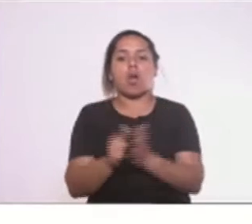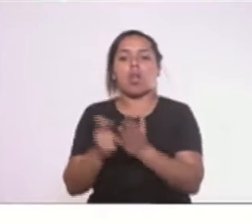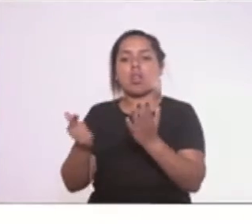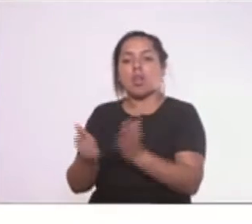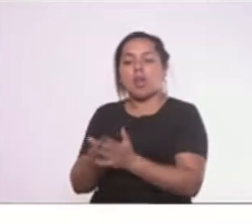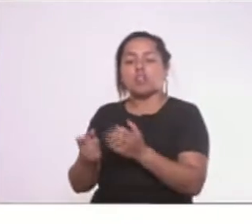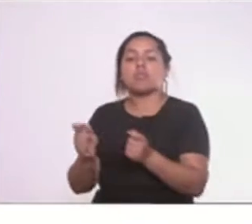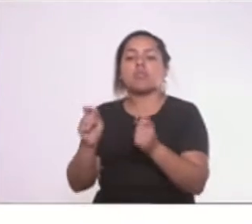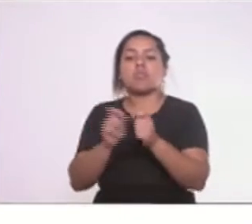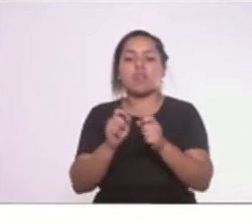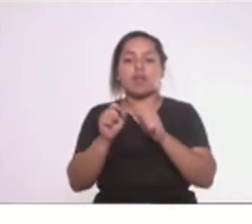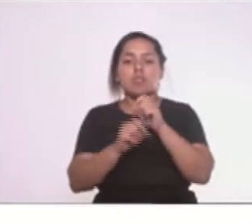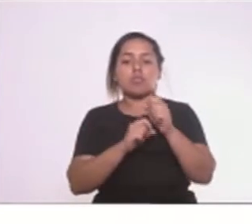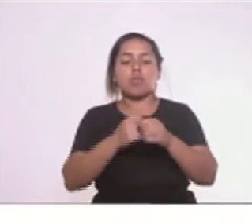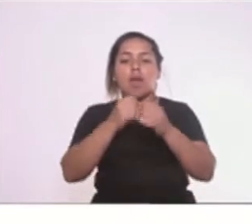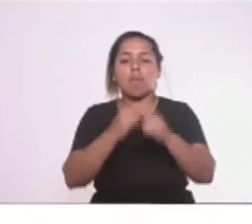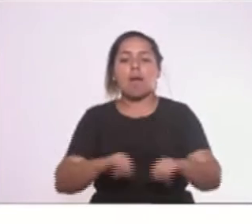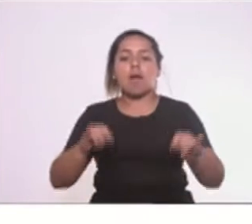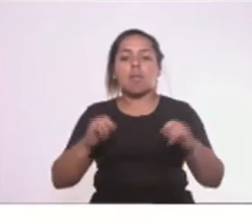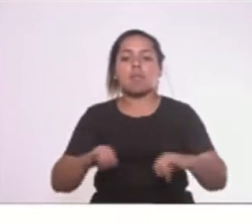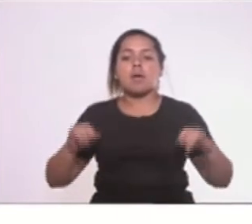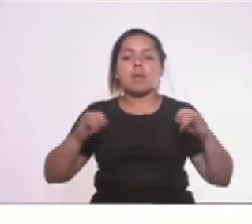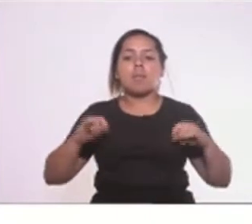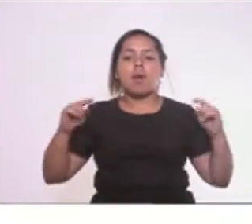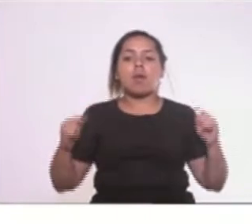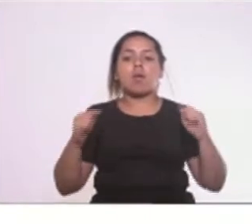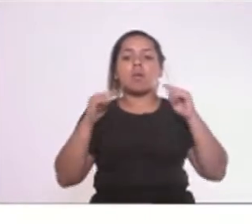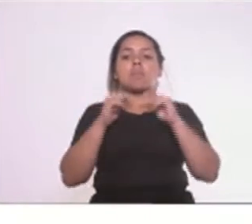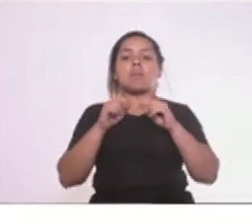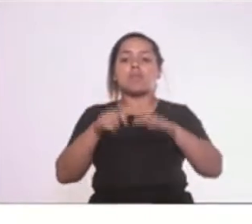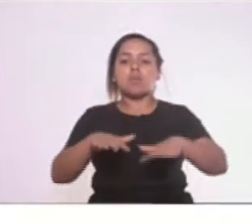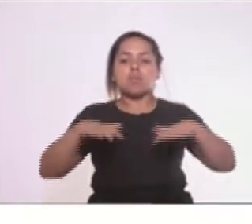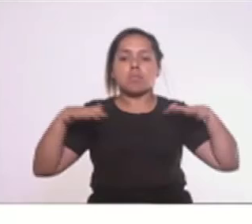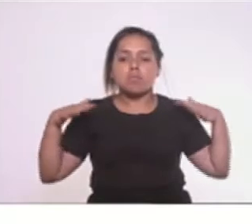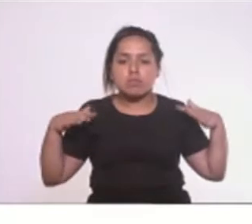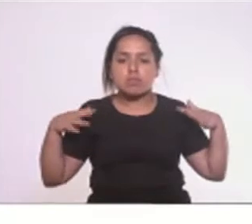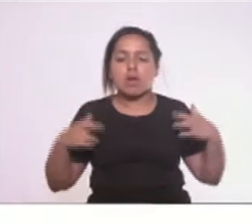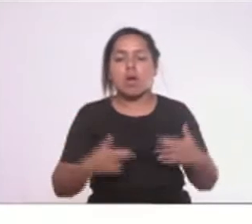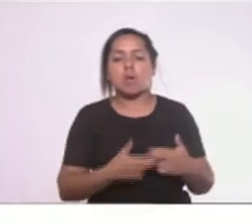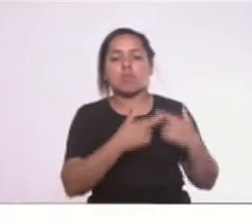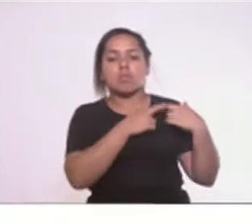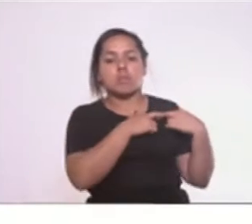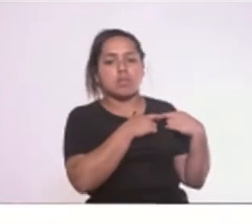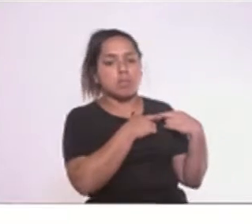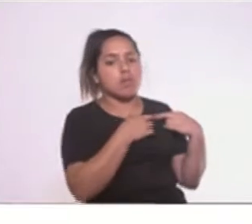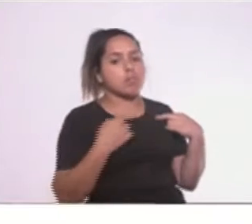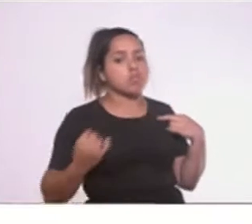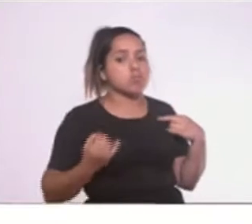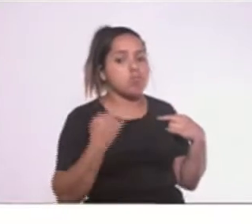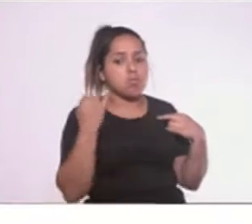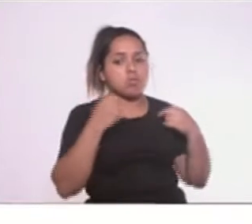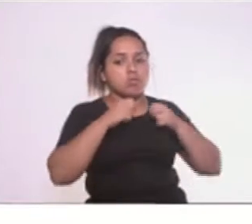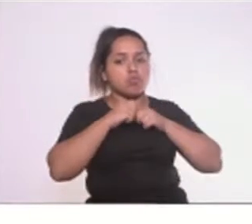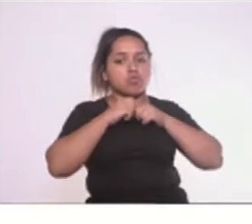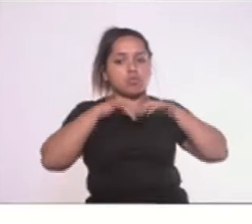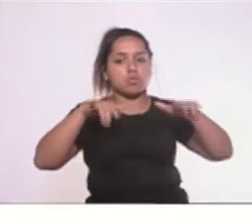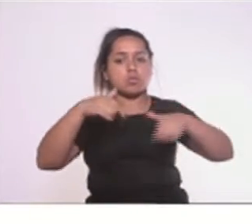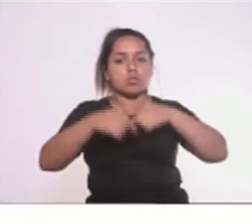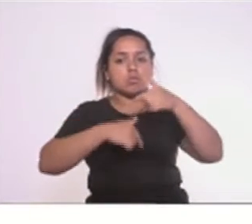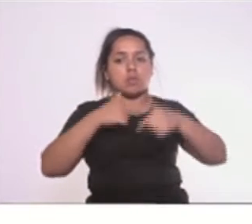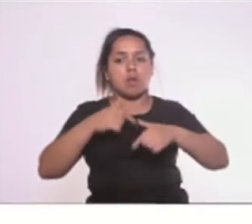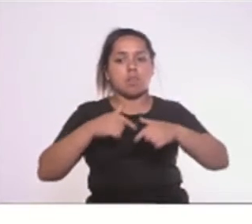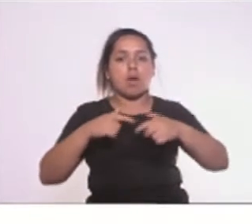fazem a cobertura das nossas sessões aqui em plenário e cumprem uma missão indispensável, a difusão do trabalho